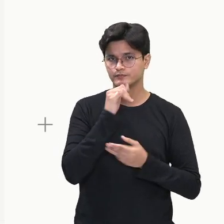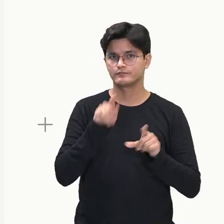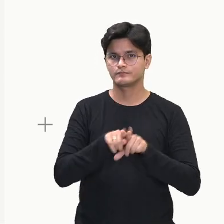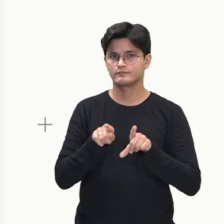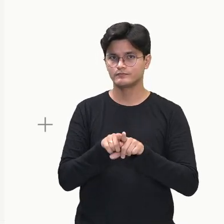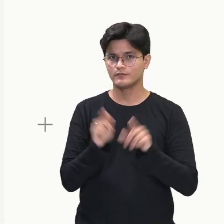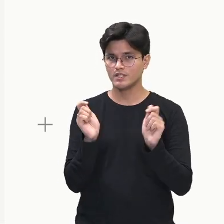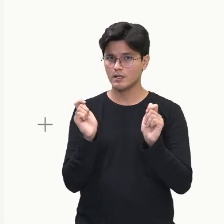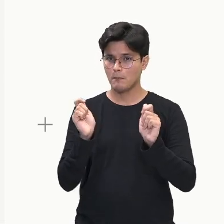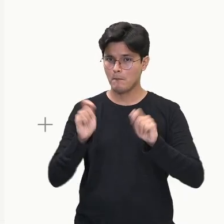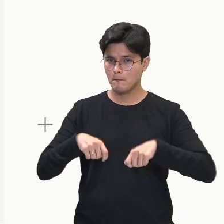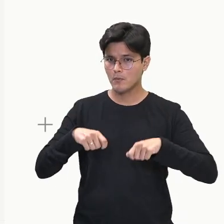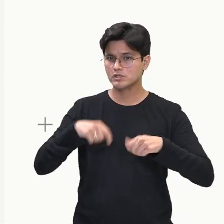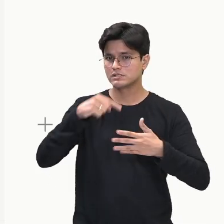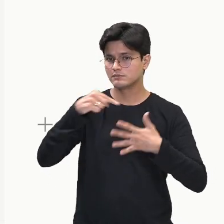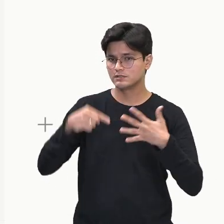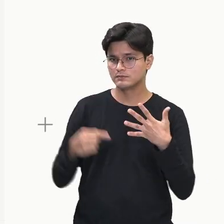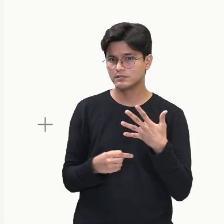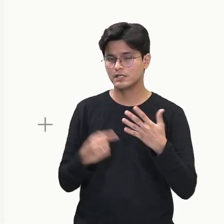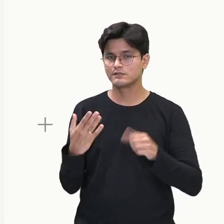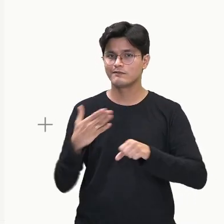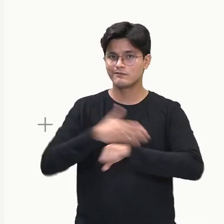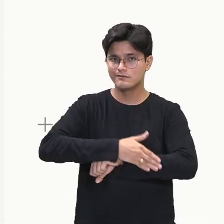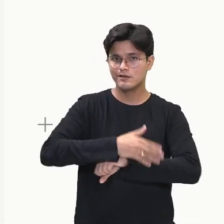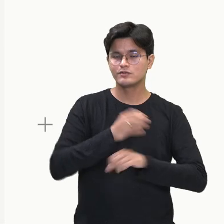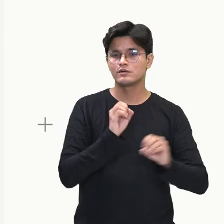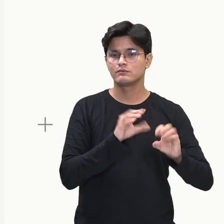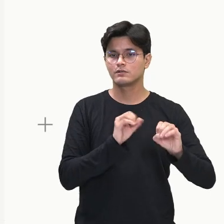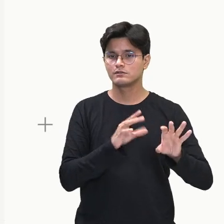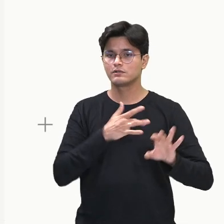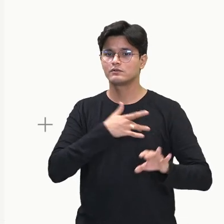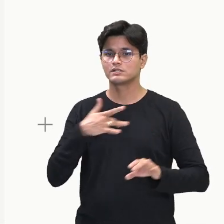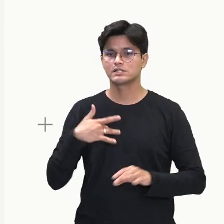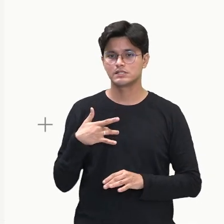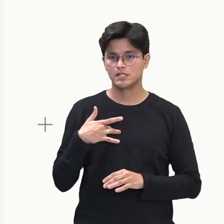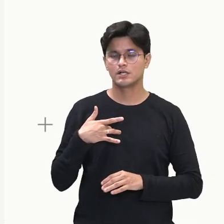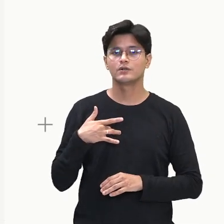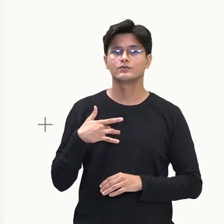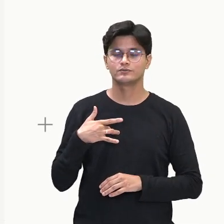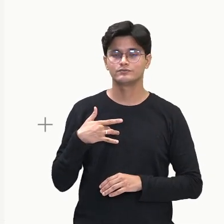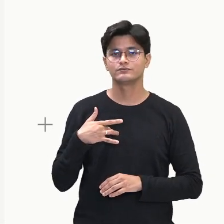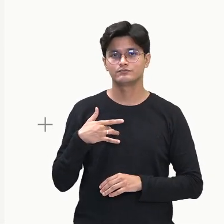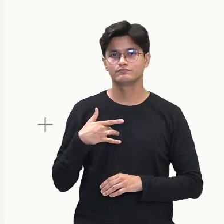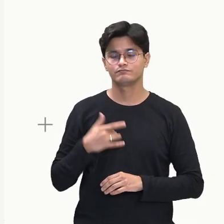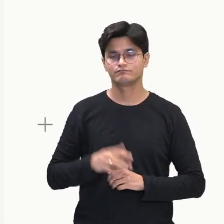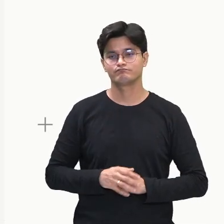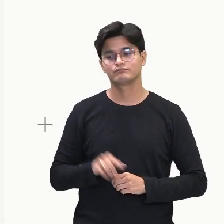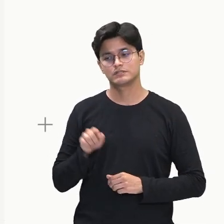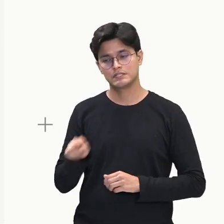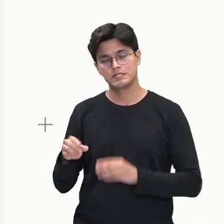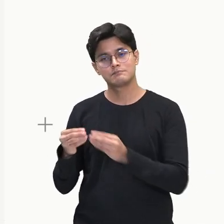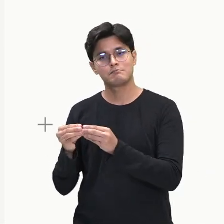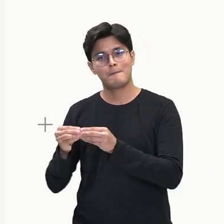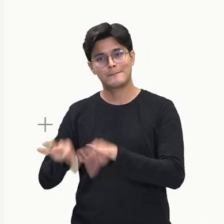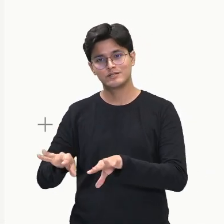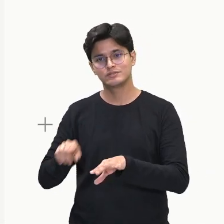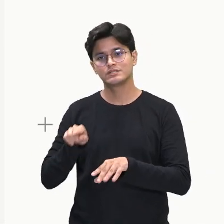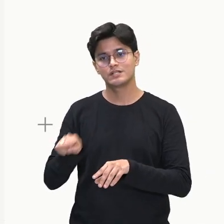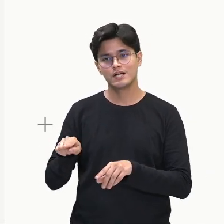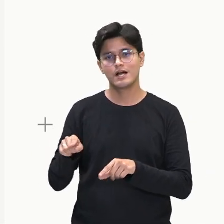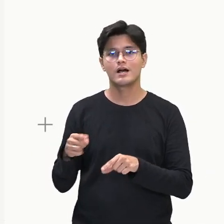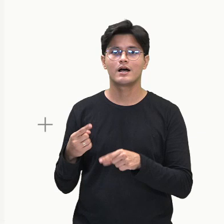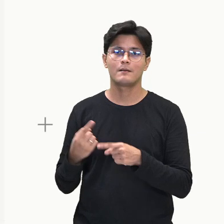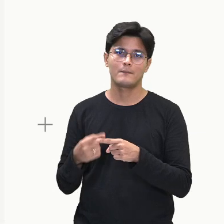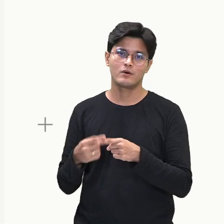acesso à educação e saúde na formação dessa camada marginalizada, que é